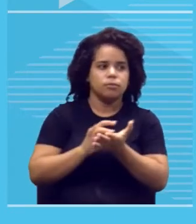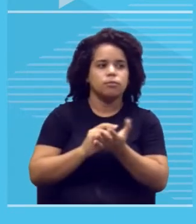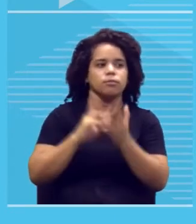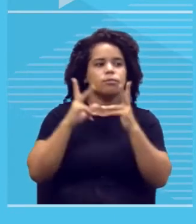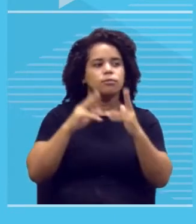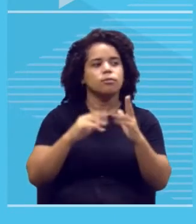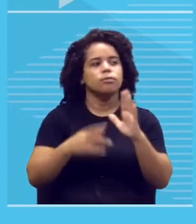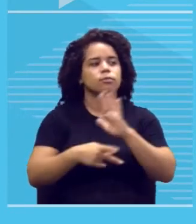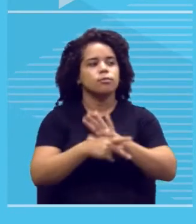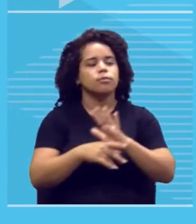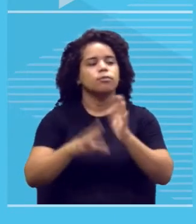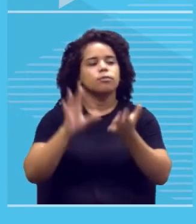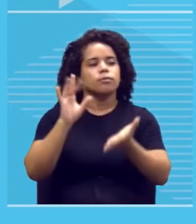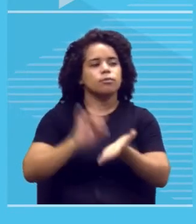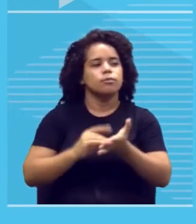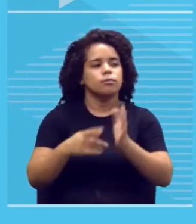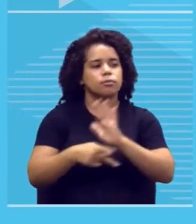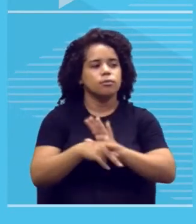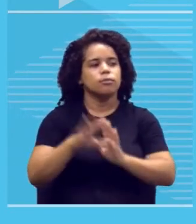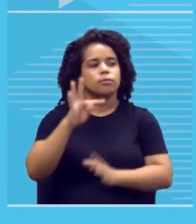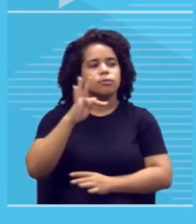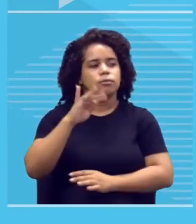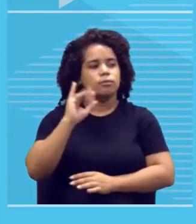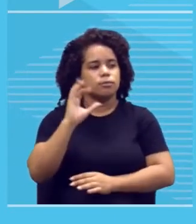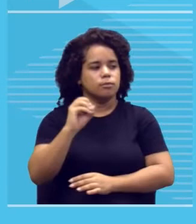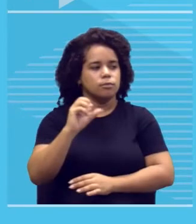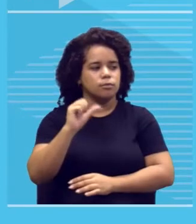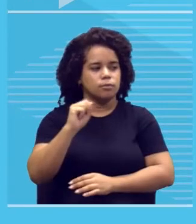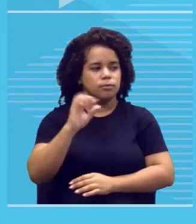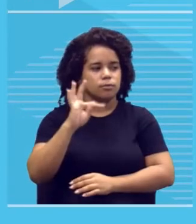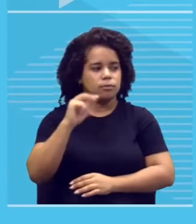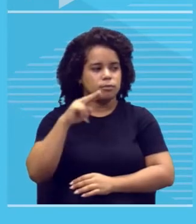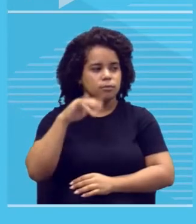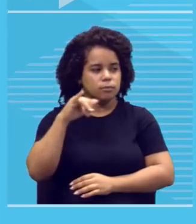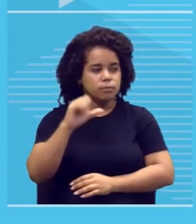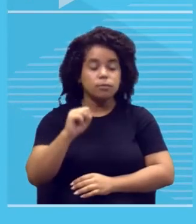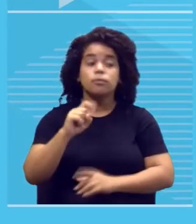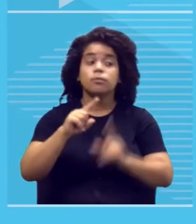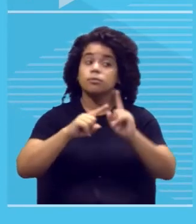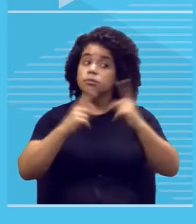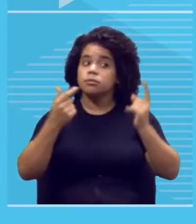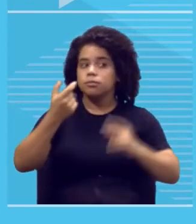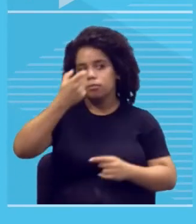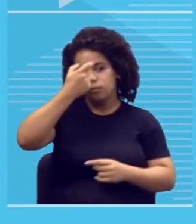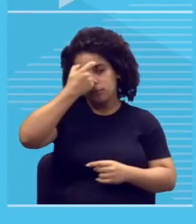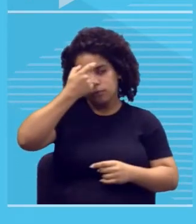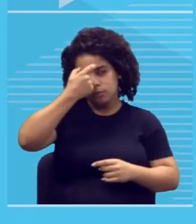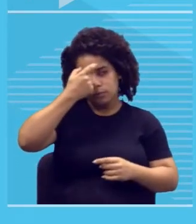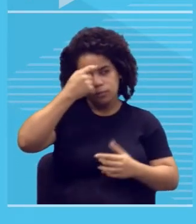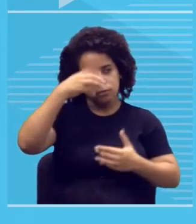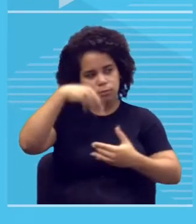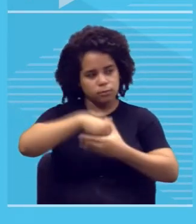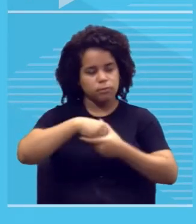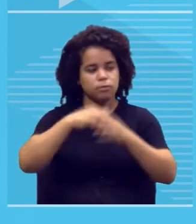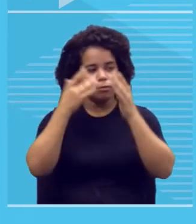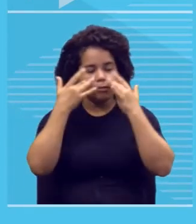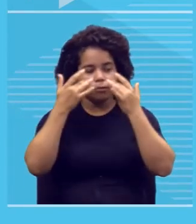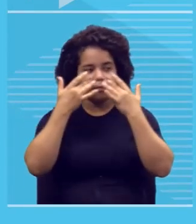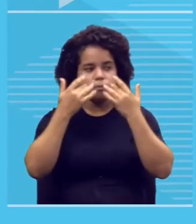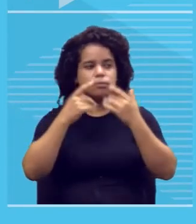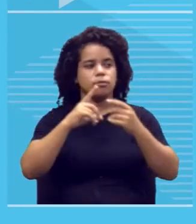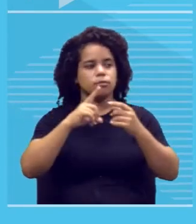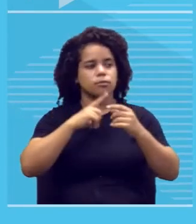realismo do tio estanis mas sim que ambos estejam o tempo todo conscientes de estarem presenciando uma encenação